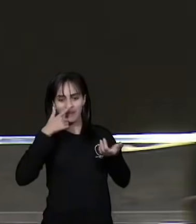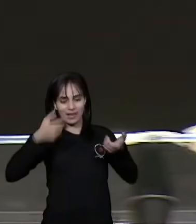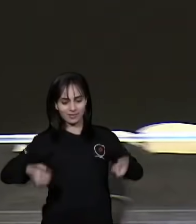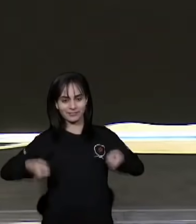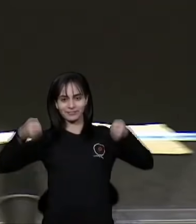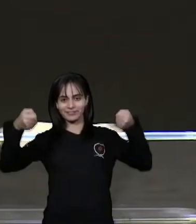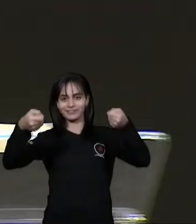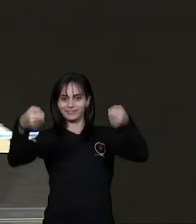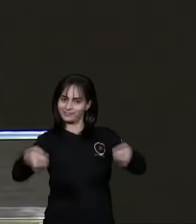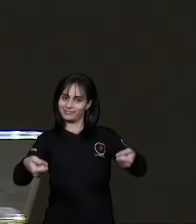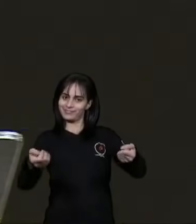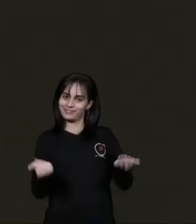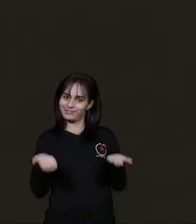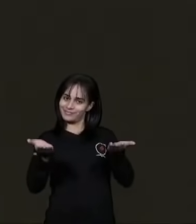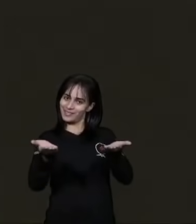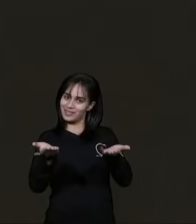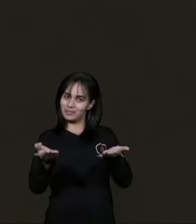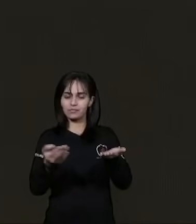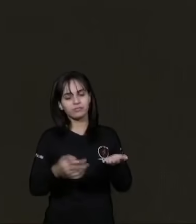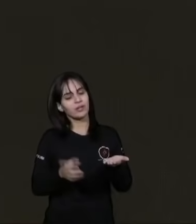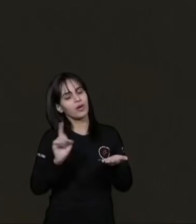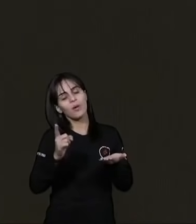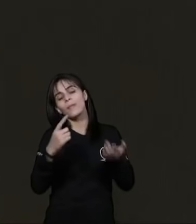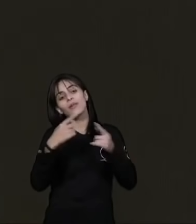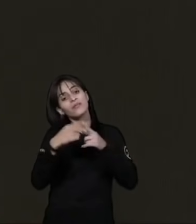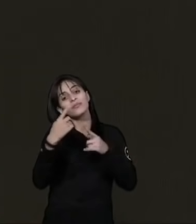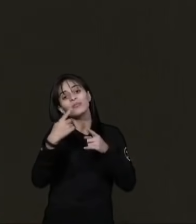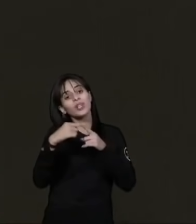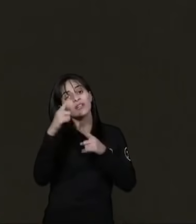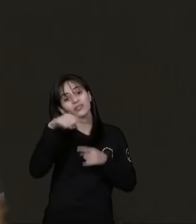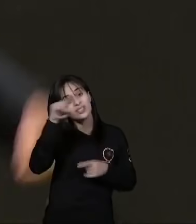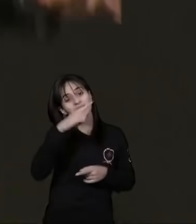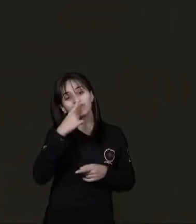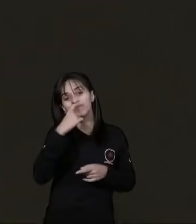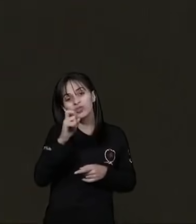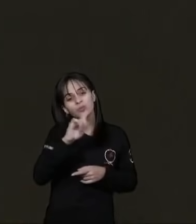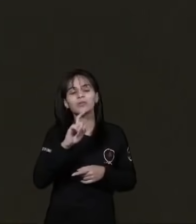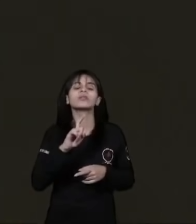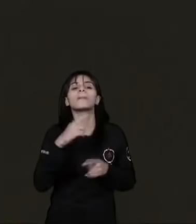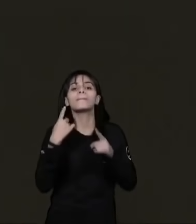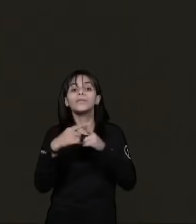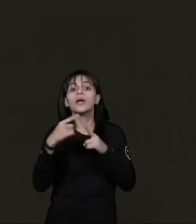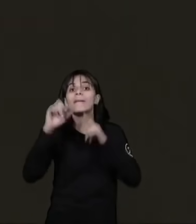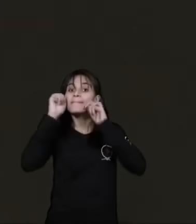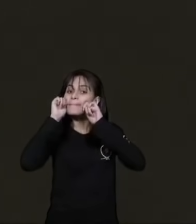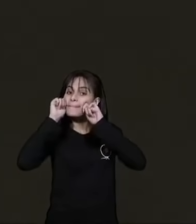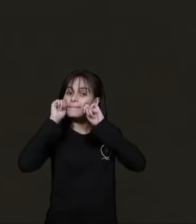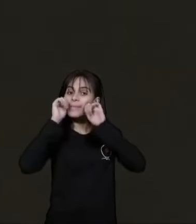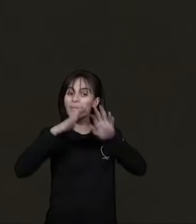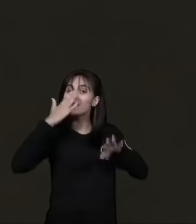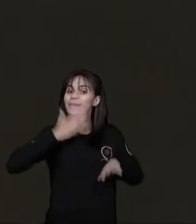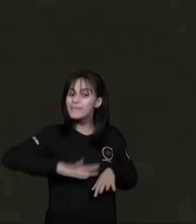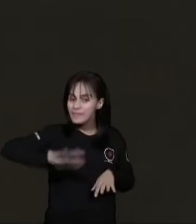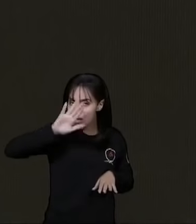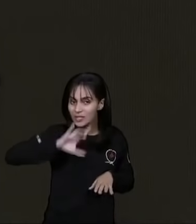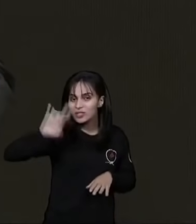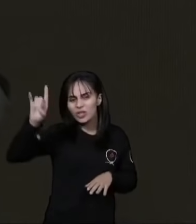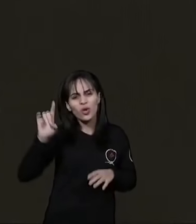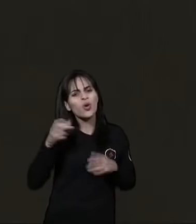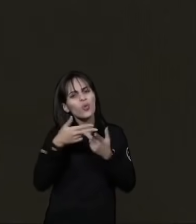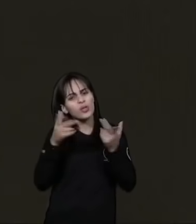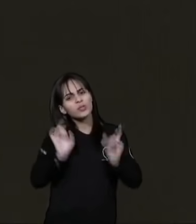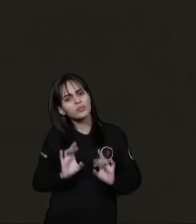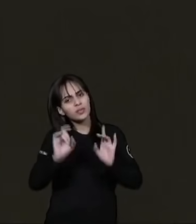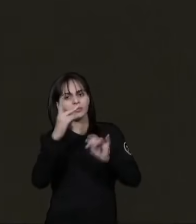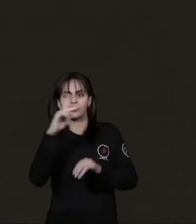de bandeja para você não desperdiçar porque promessa de Deus é algo tremendamente especial para